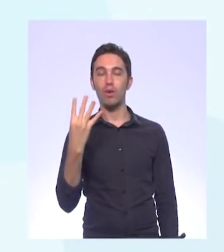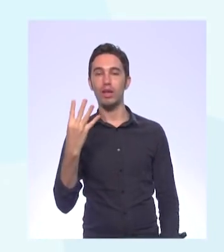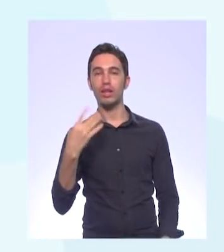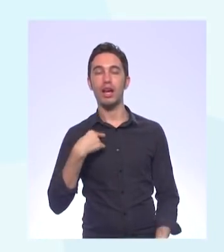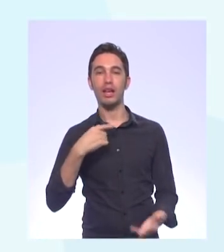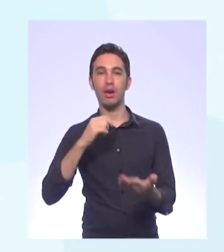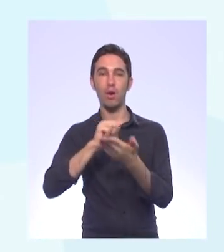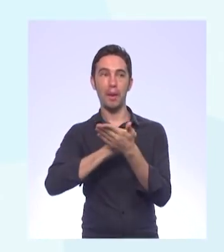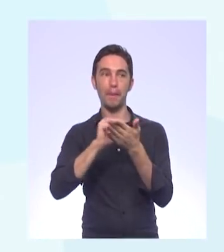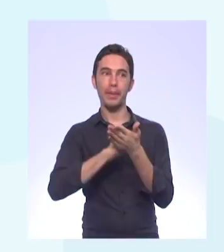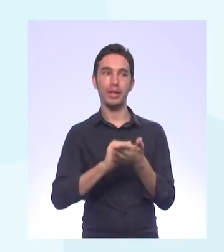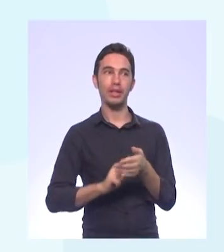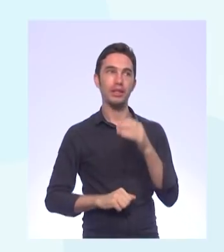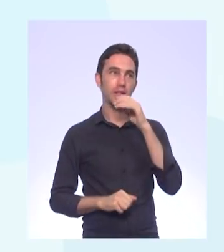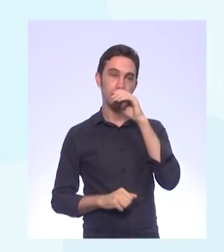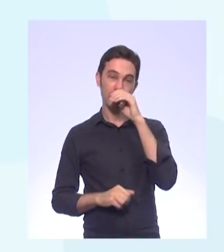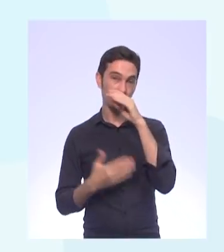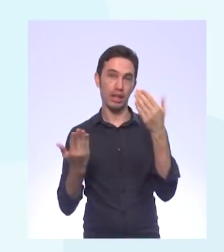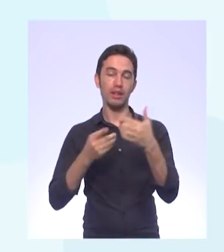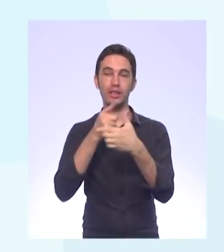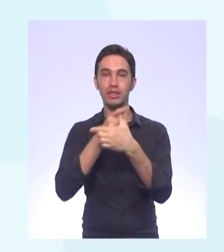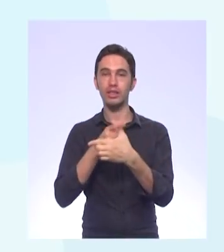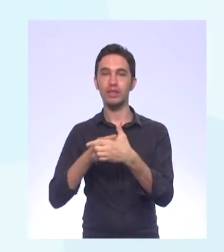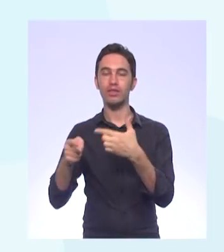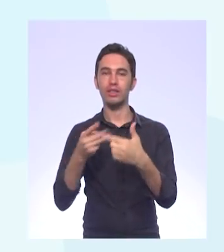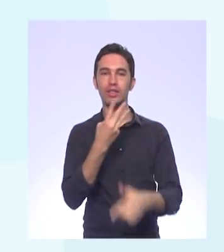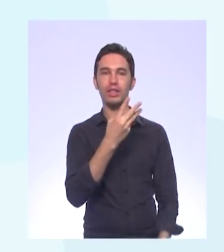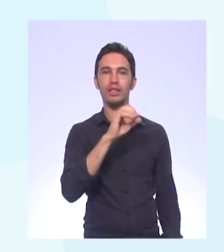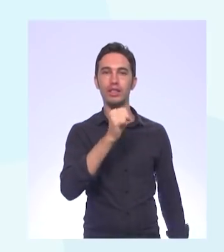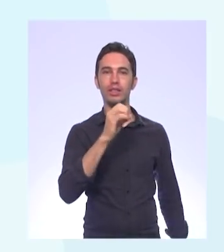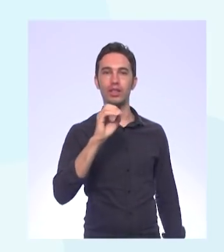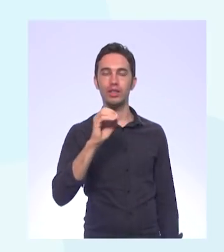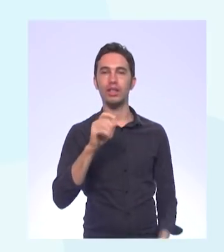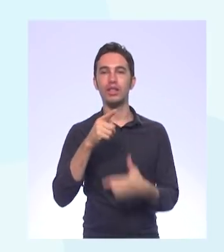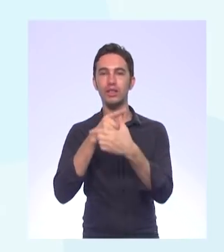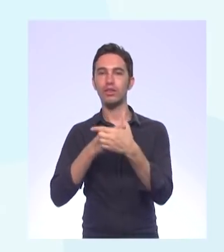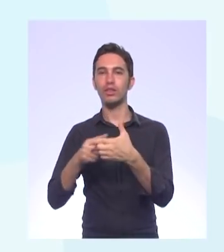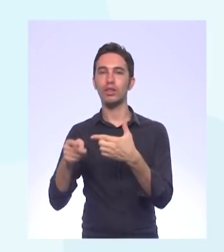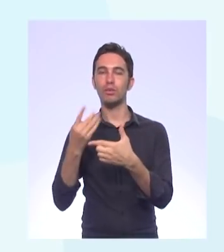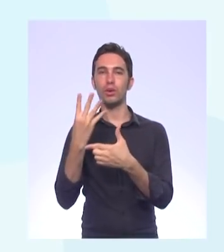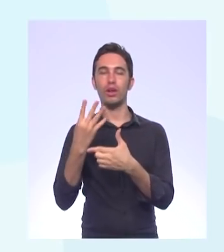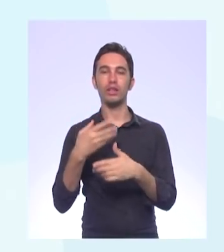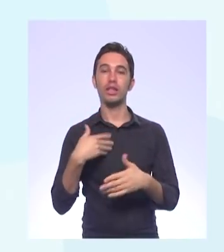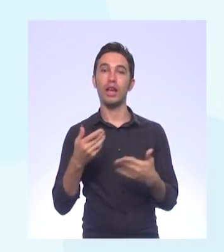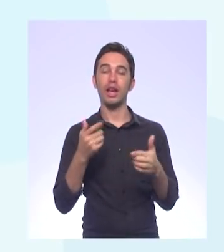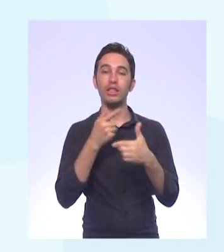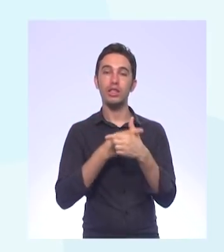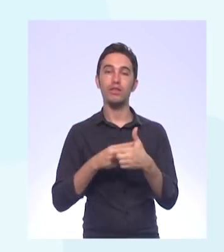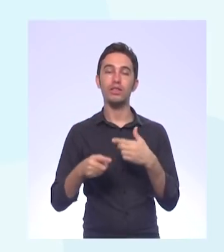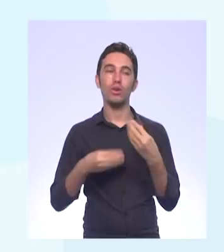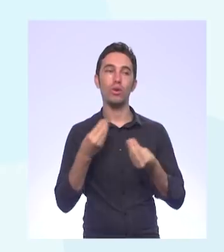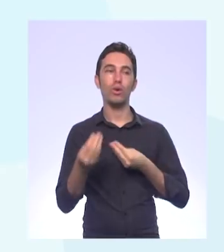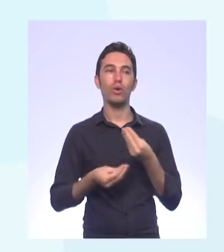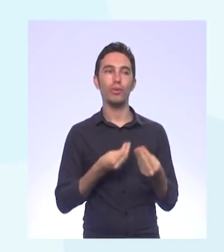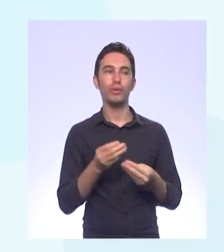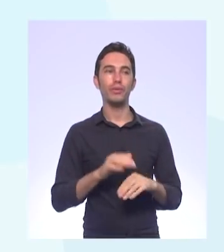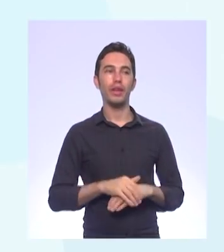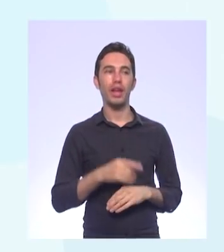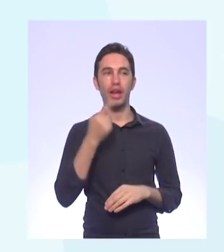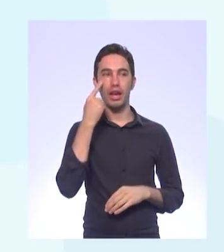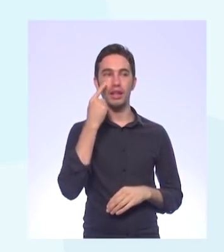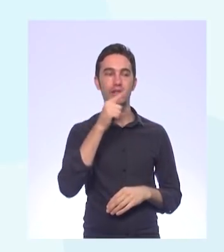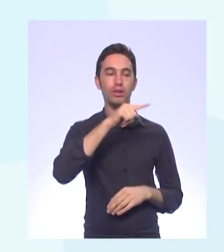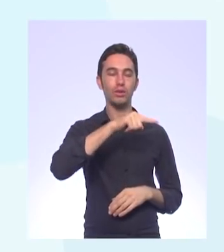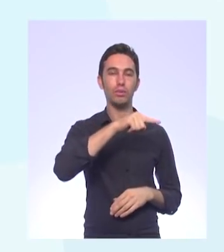cancelei então agora a gente divide 380 por quatro Nossa divisão se comporta assim ó pega o 38 e